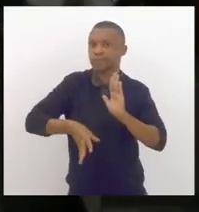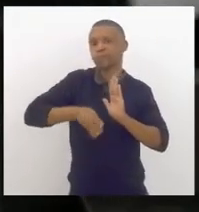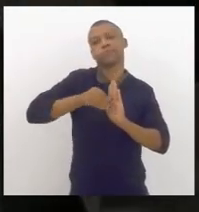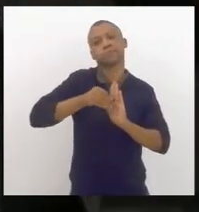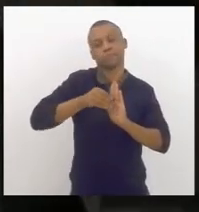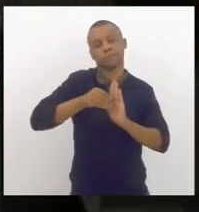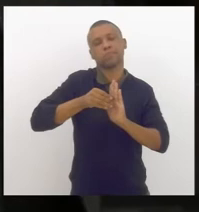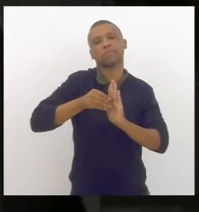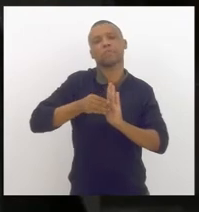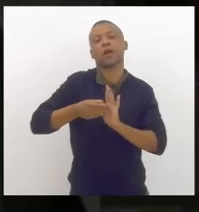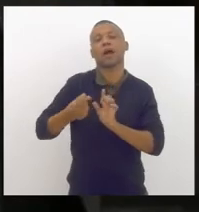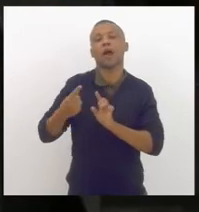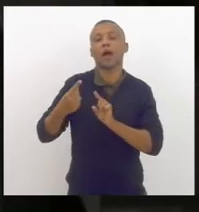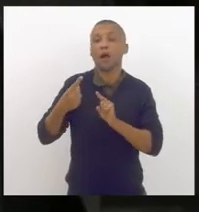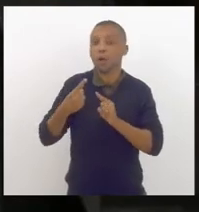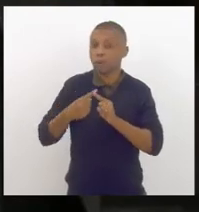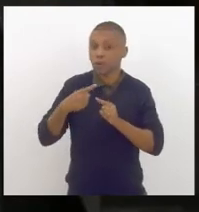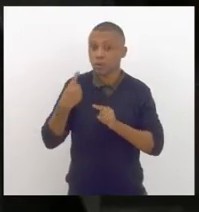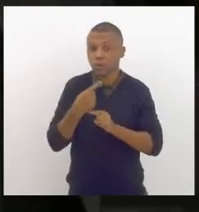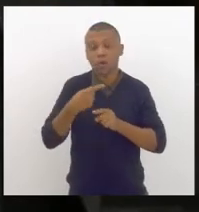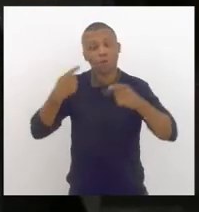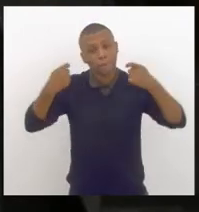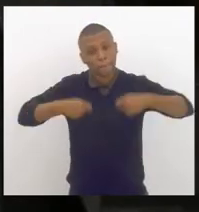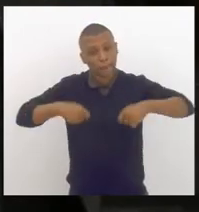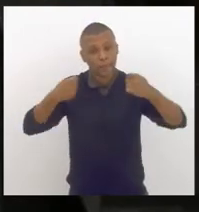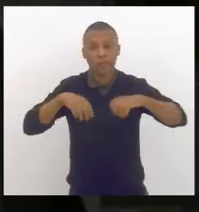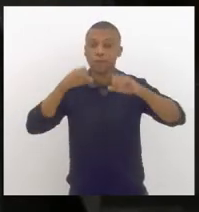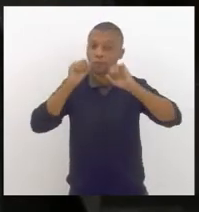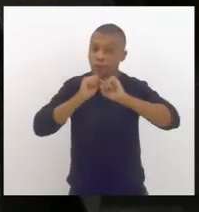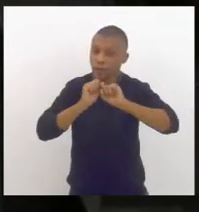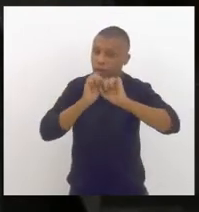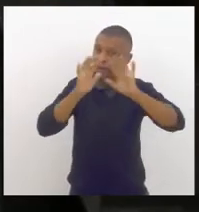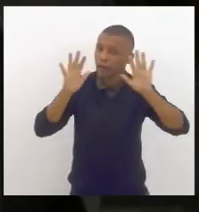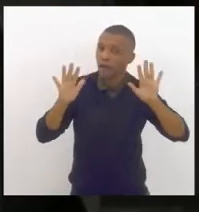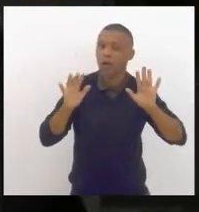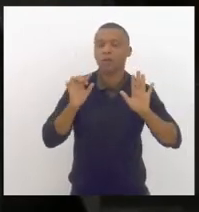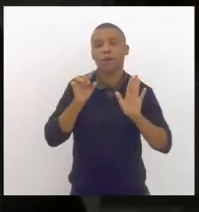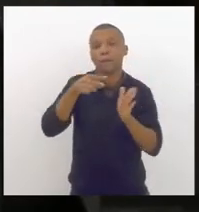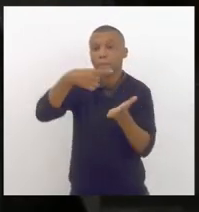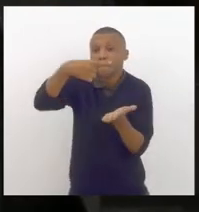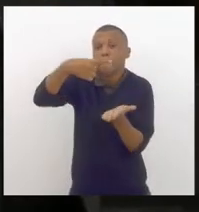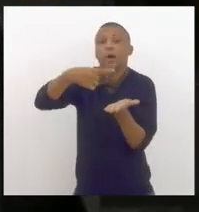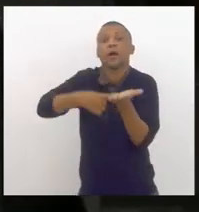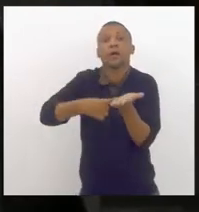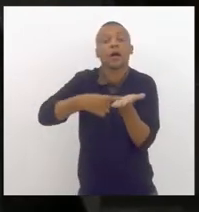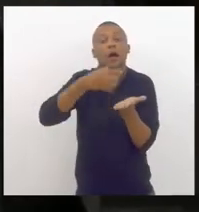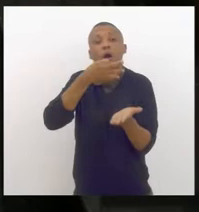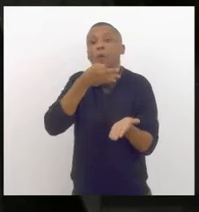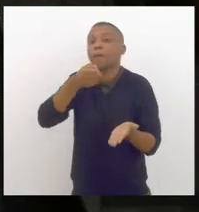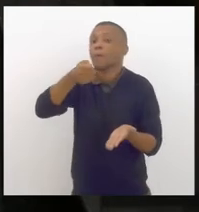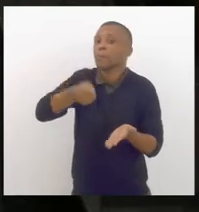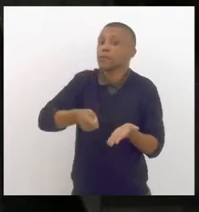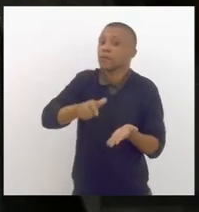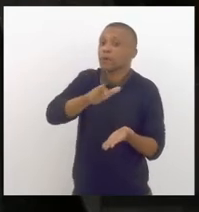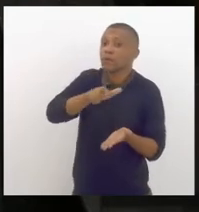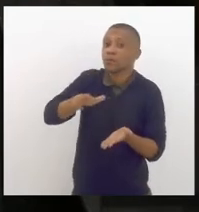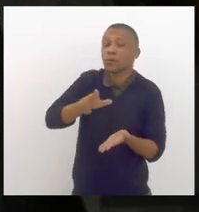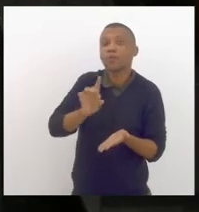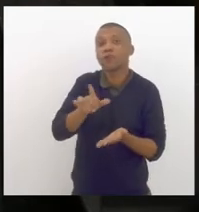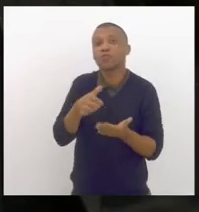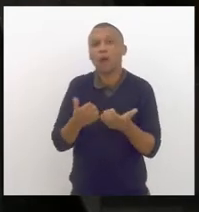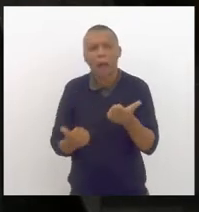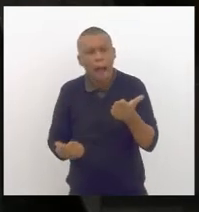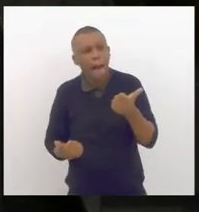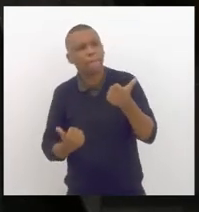gente precisa, claramente, marcar uma posição, não só de apoio